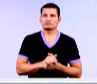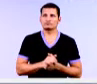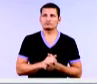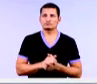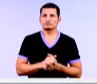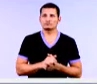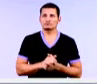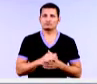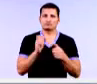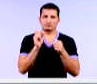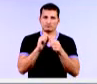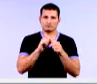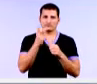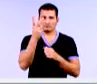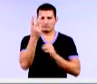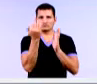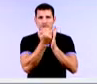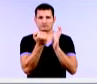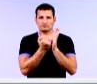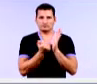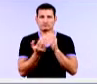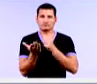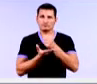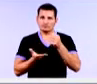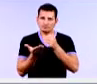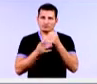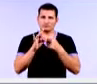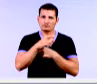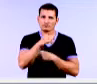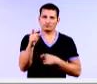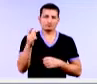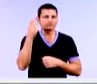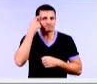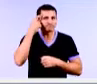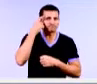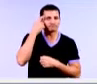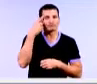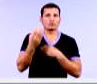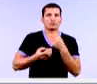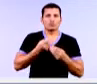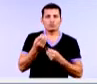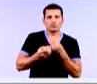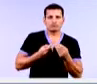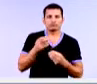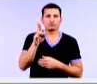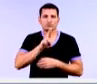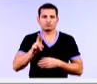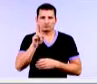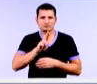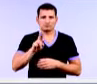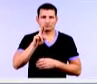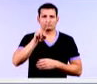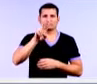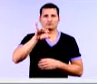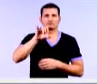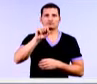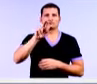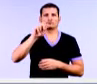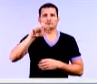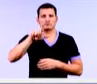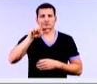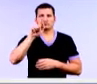fazer uns 2 programinhas básicos só para você ter uma noção de como é que nós trabalhamos com o Visual